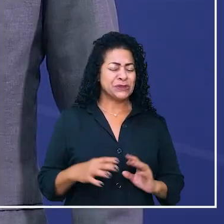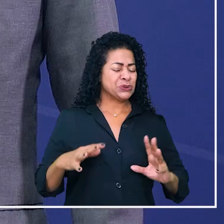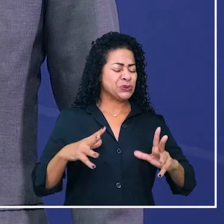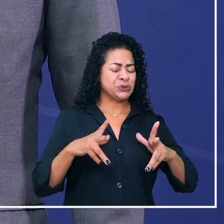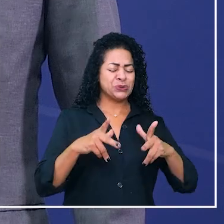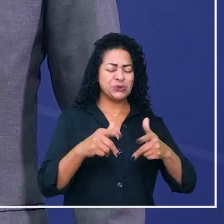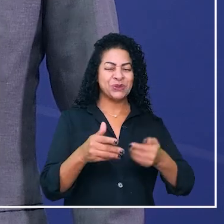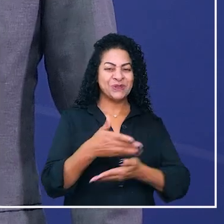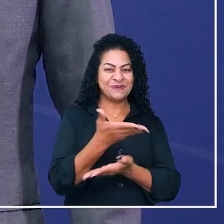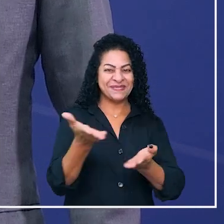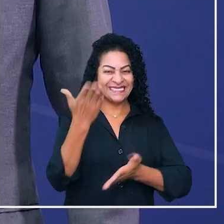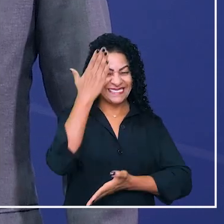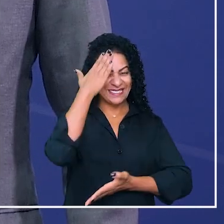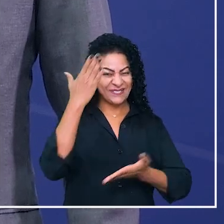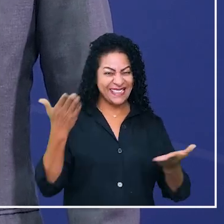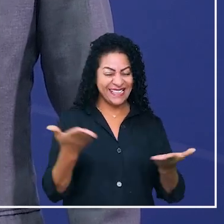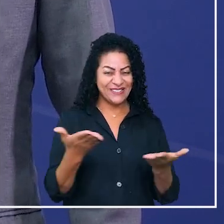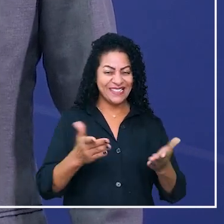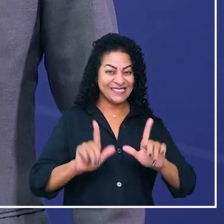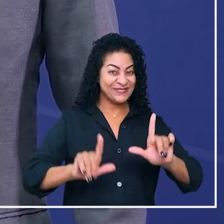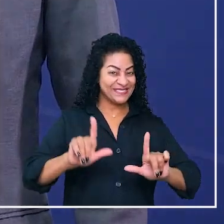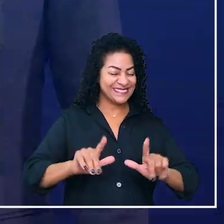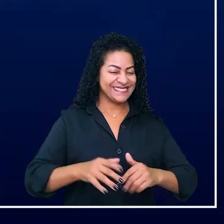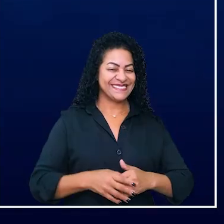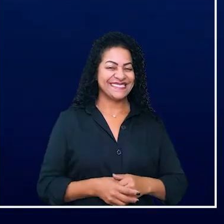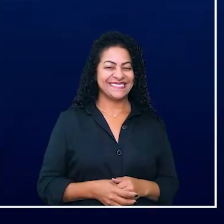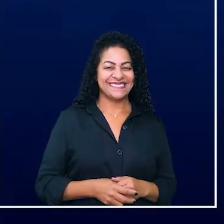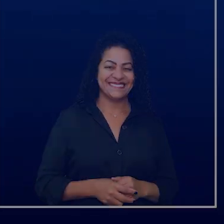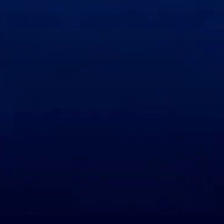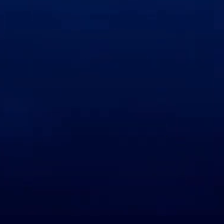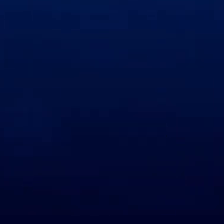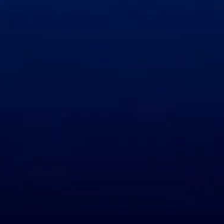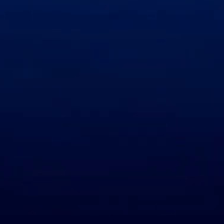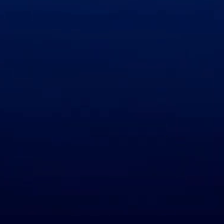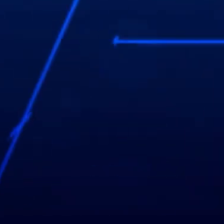Tudo isso você confere agora no Revista TST.